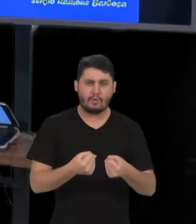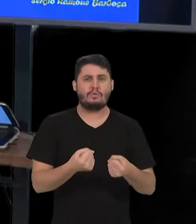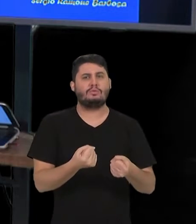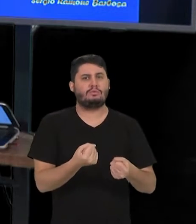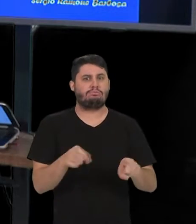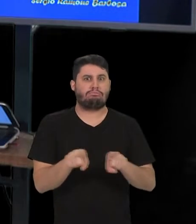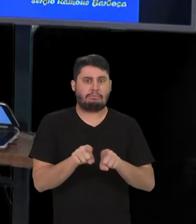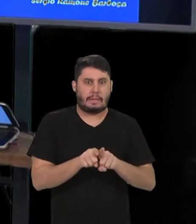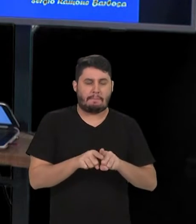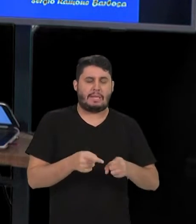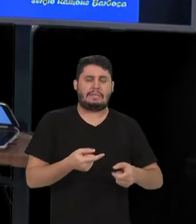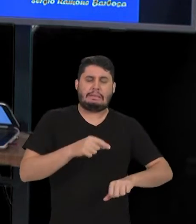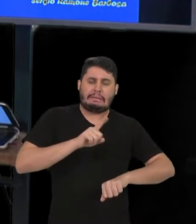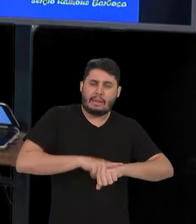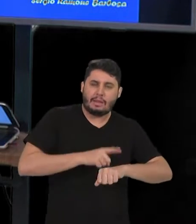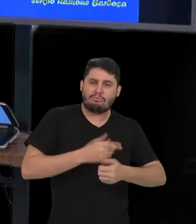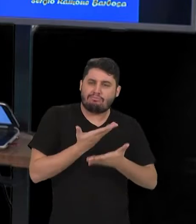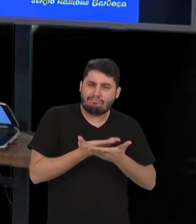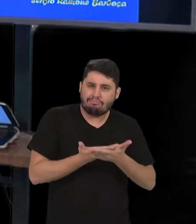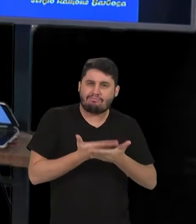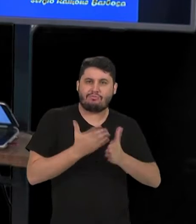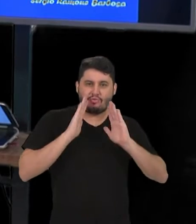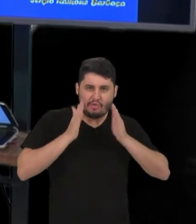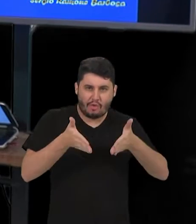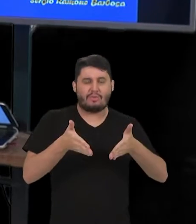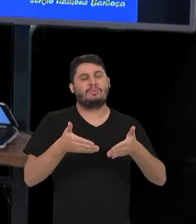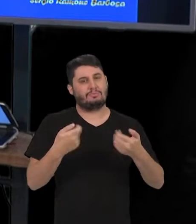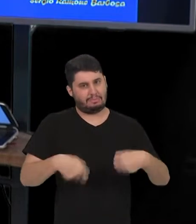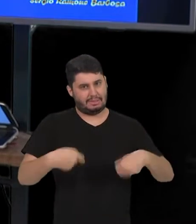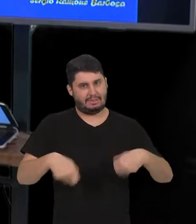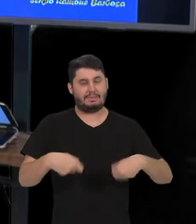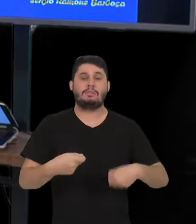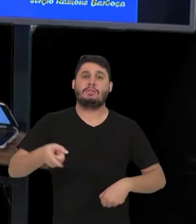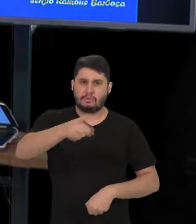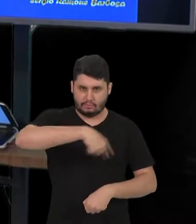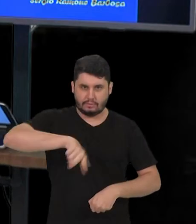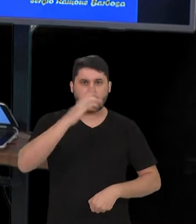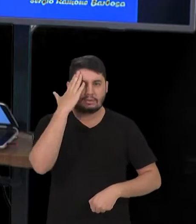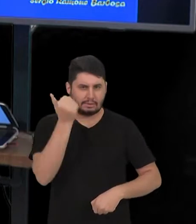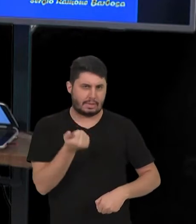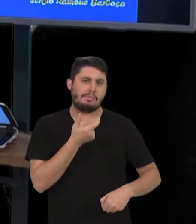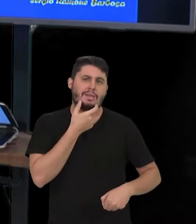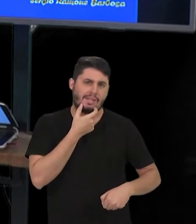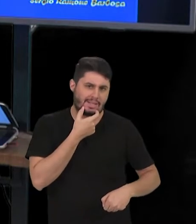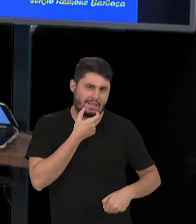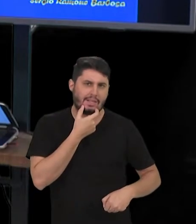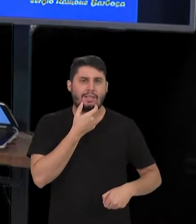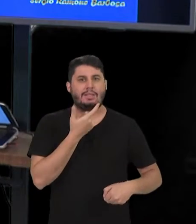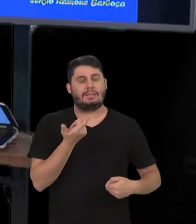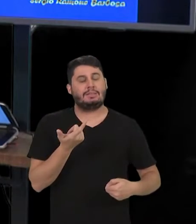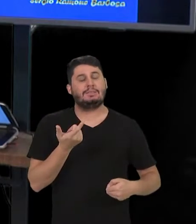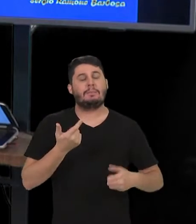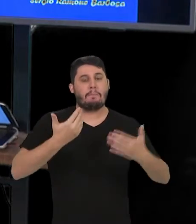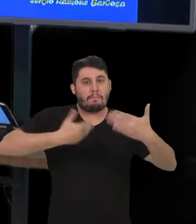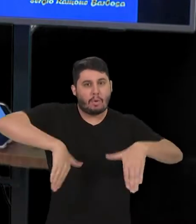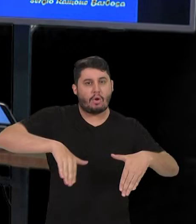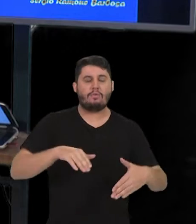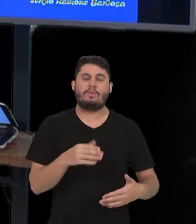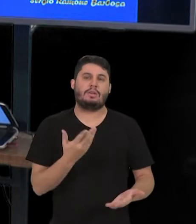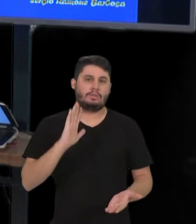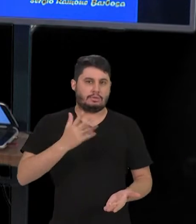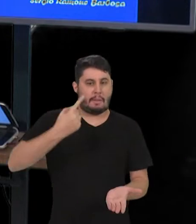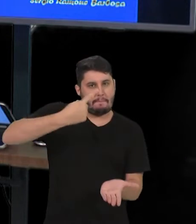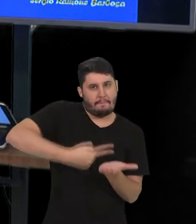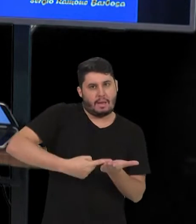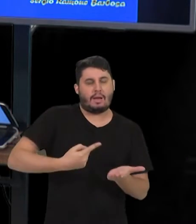mais tempo e disciplina na hora de estudar. Então a língua inglesa, vocês sabem, a prova de inglês, acho que todo mundo está a par disso, ela vai acontecer sempre no